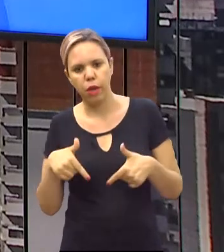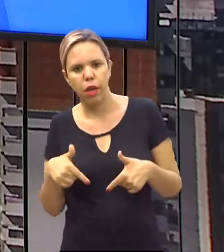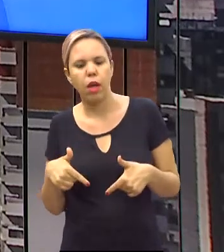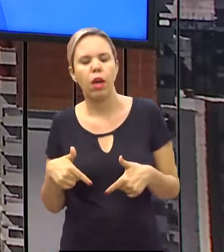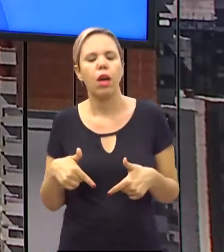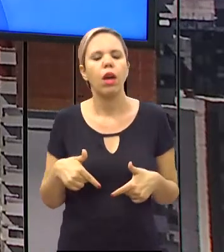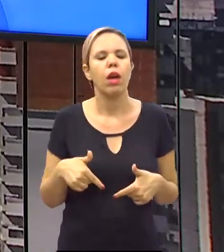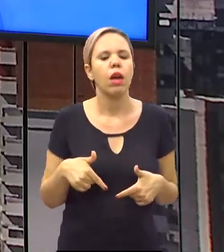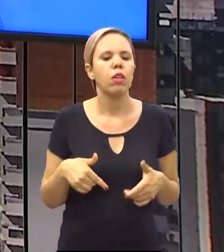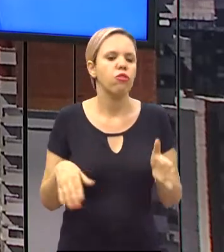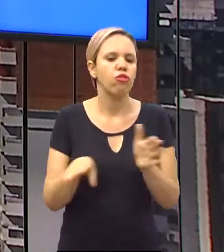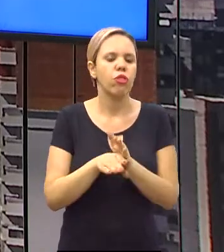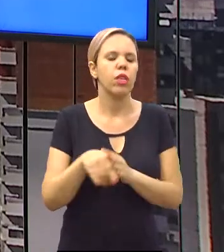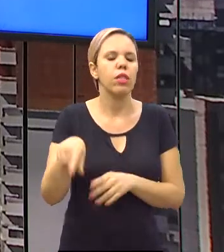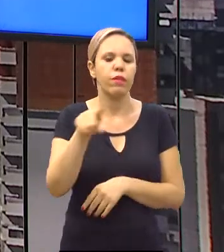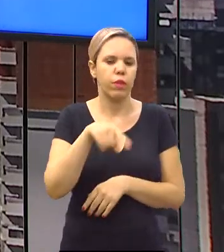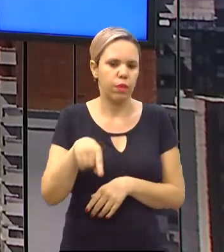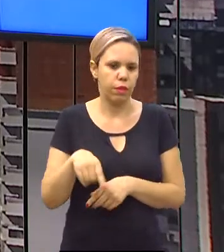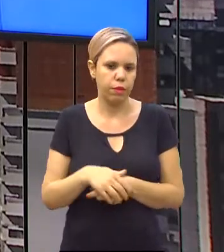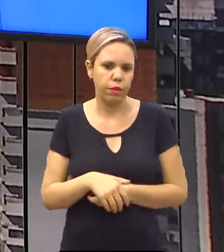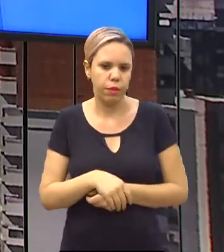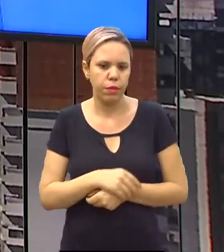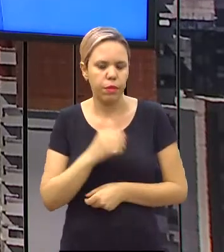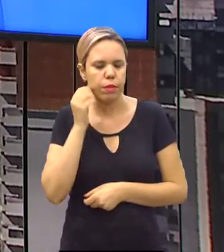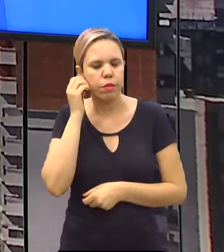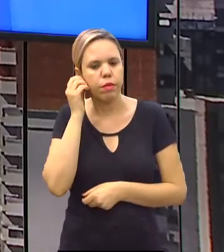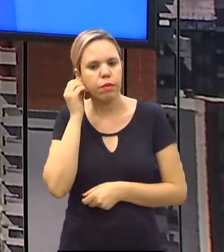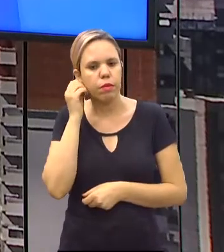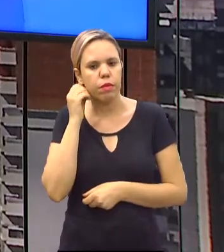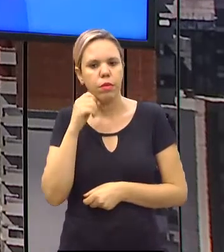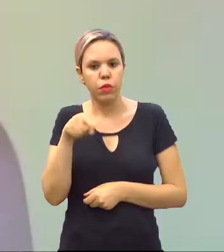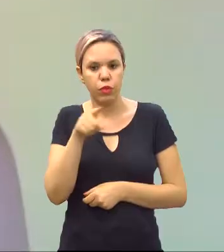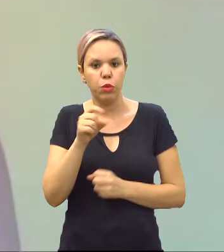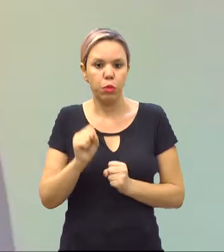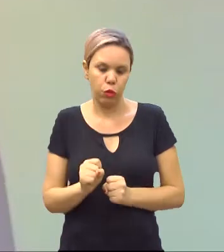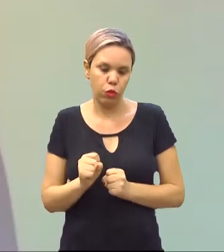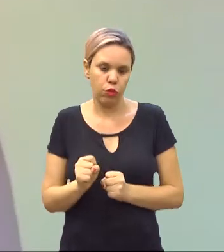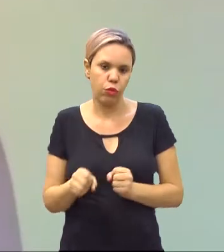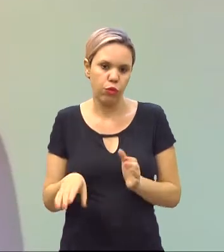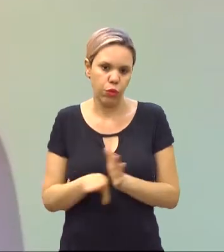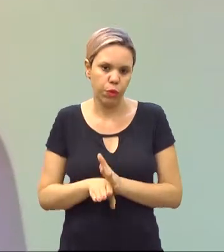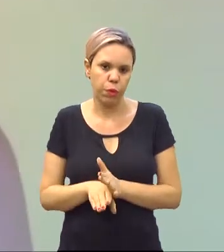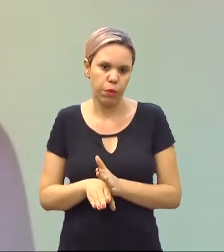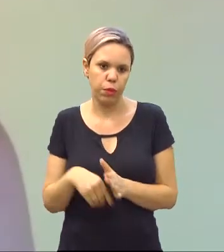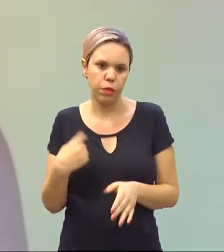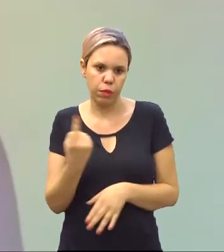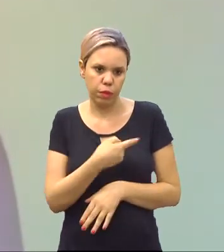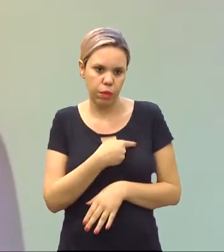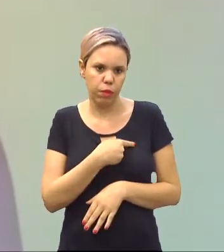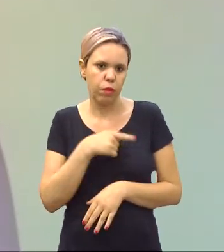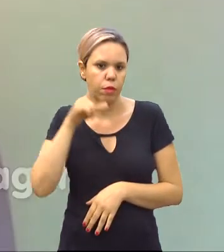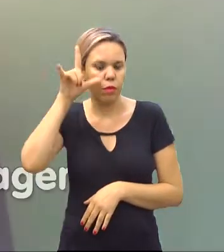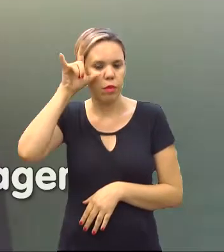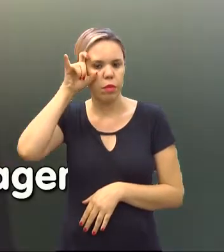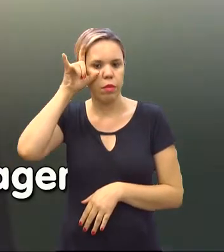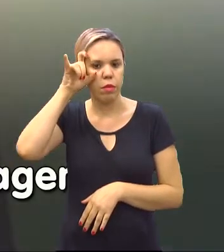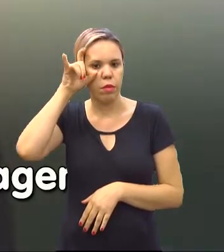trabalho, como que chega até vocês? Bom, vocês podem chegar através do nosso